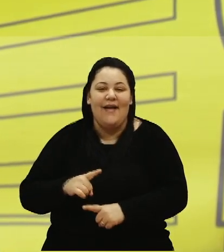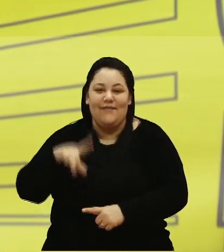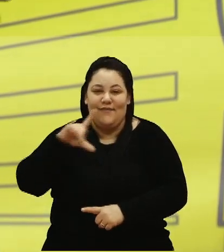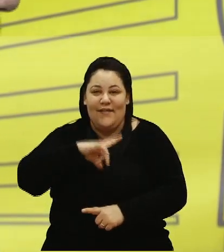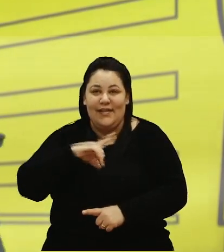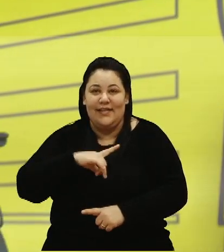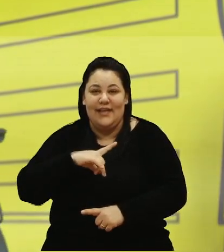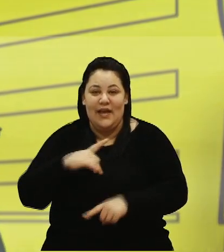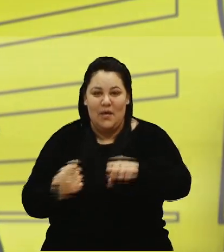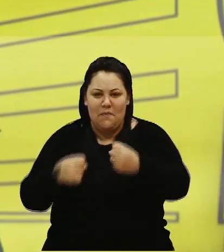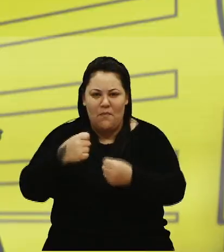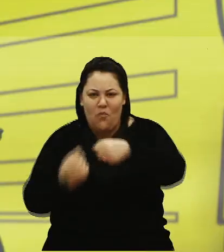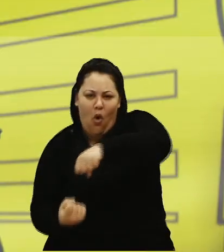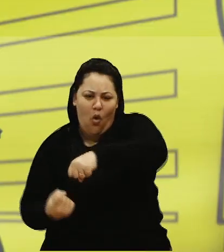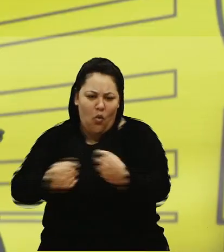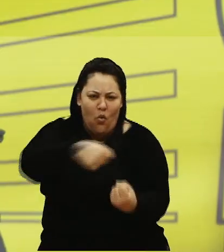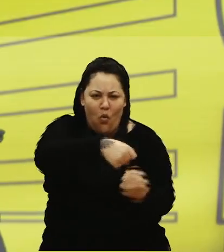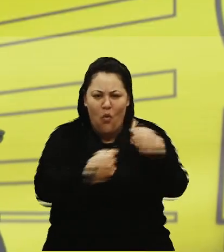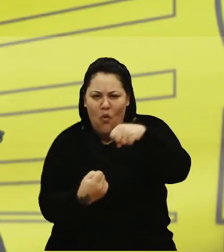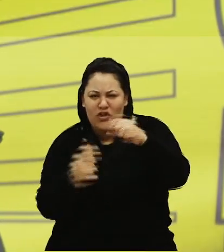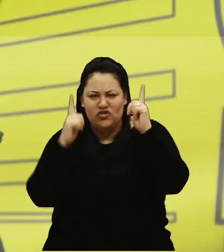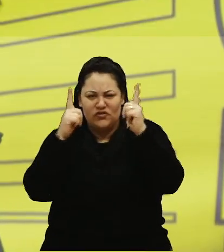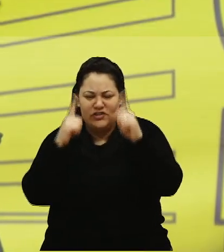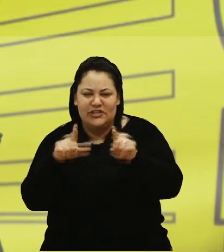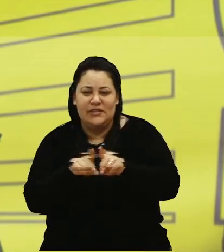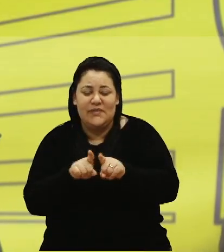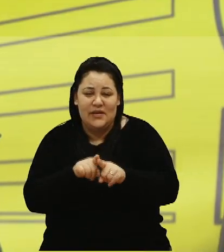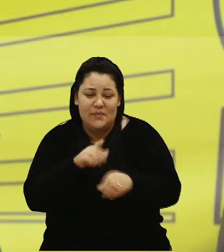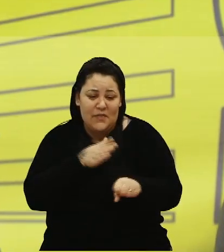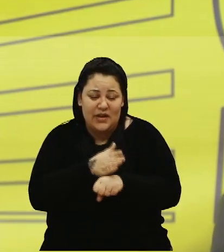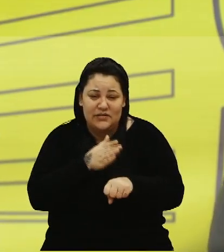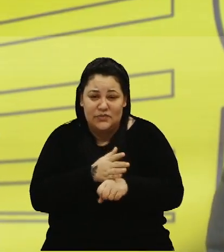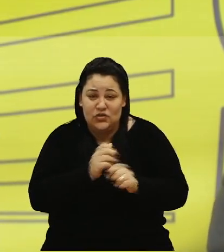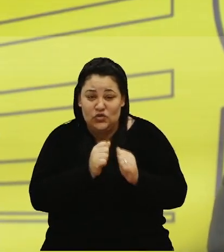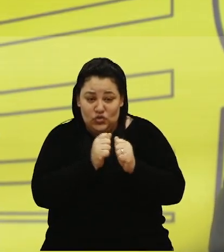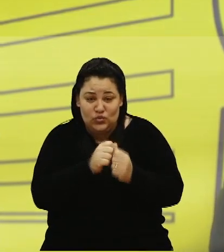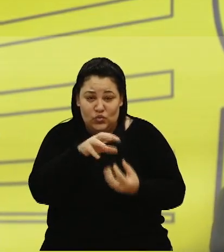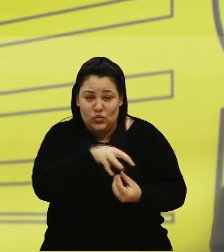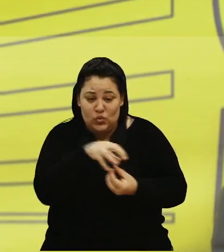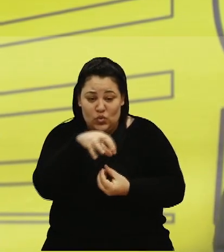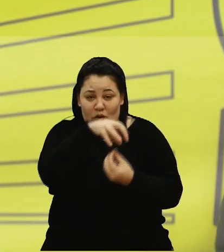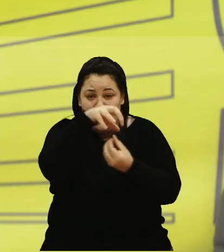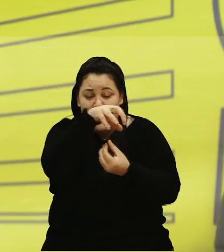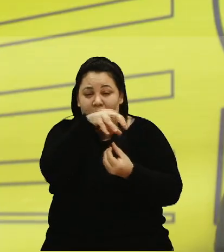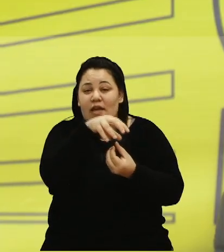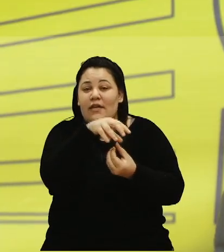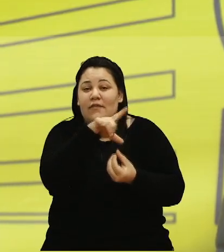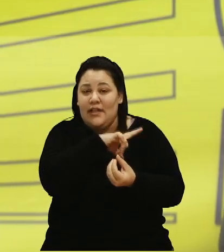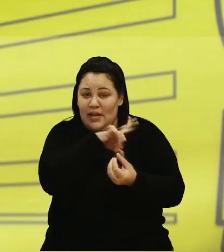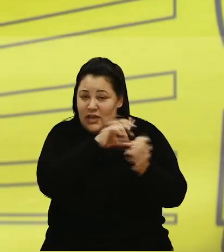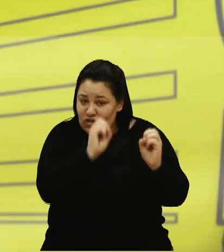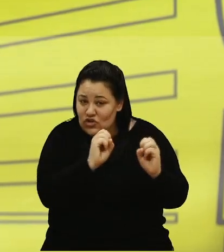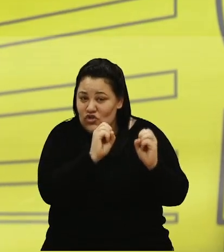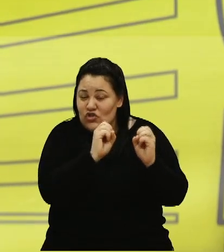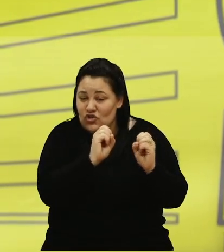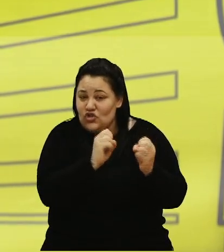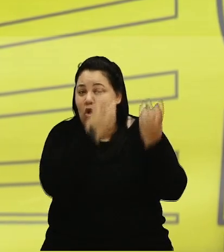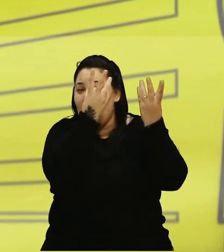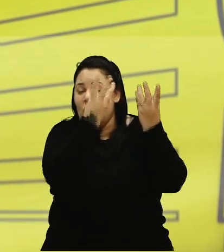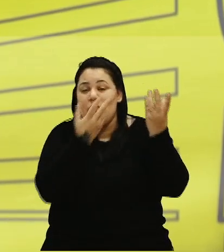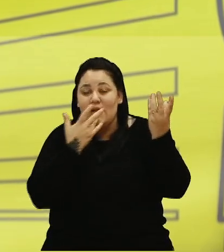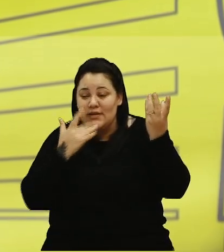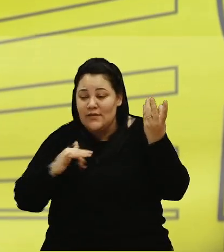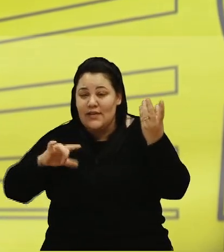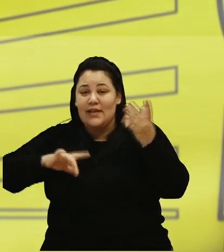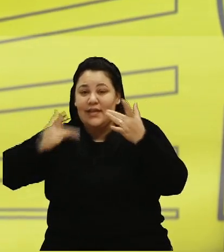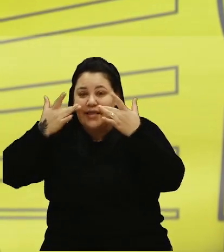de manobras radicais também, incluído ali no balonismo, e vai ter shows infantis, vai ter teatro de